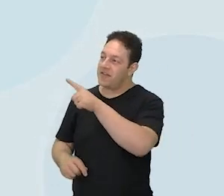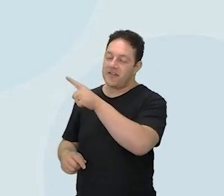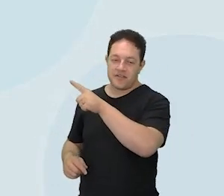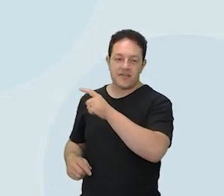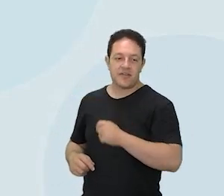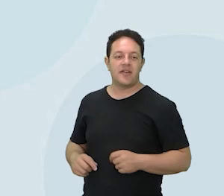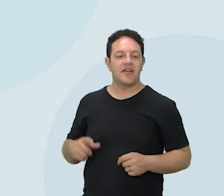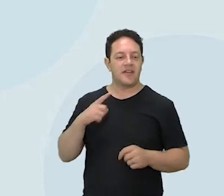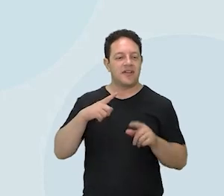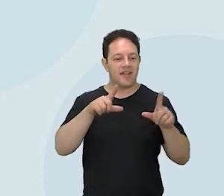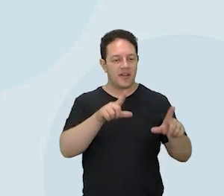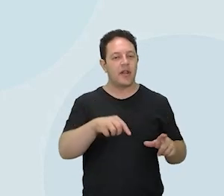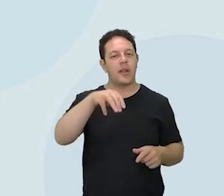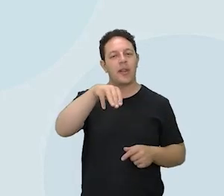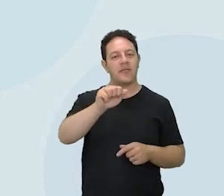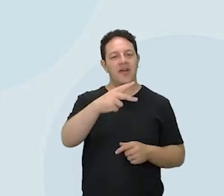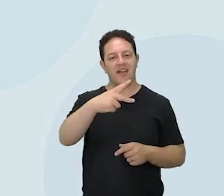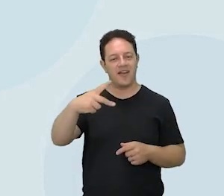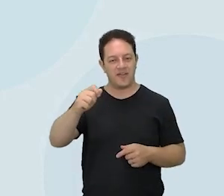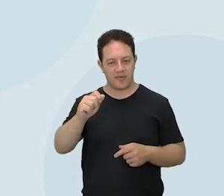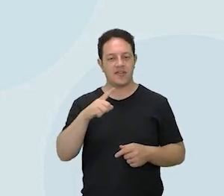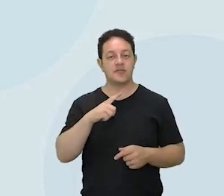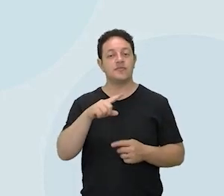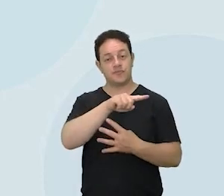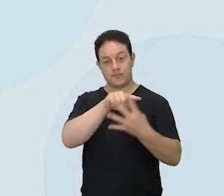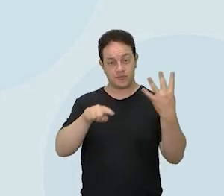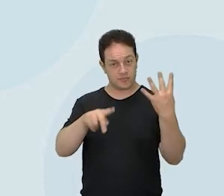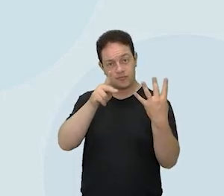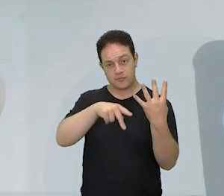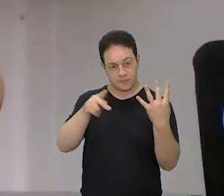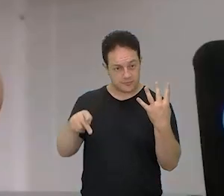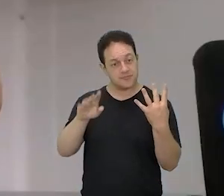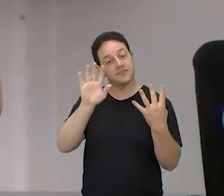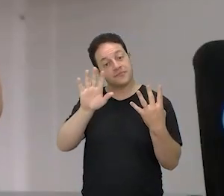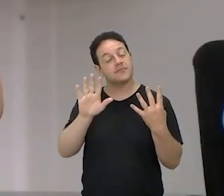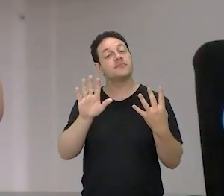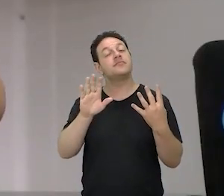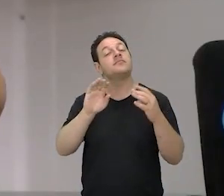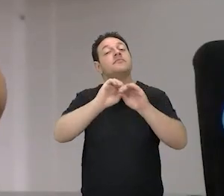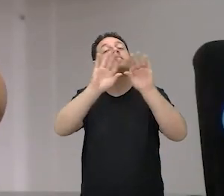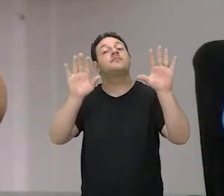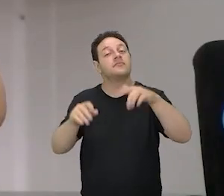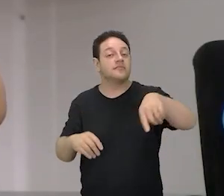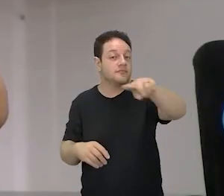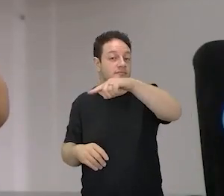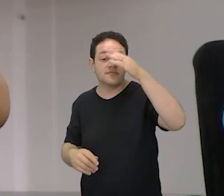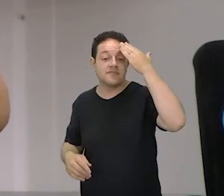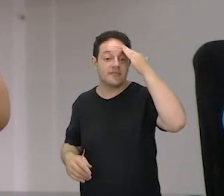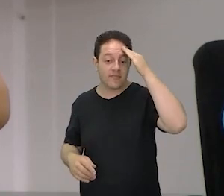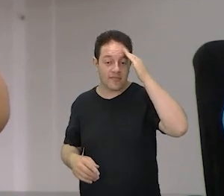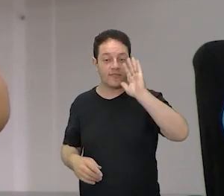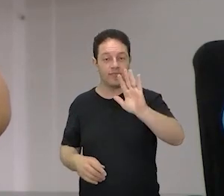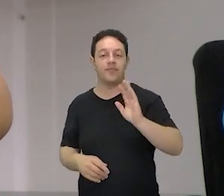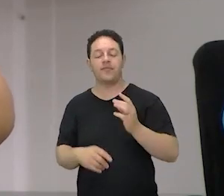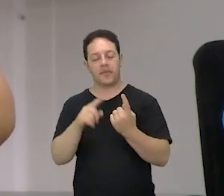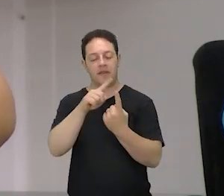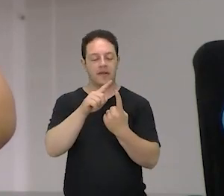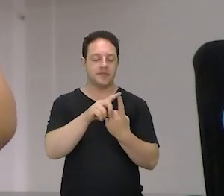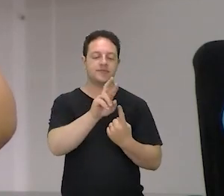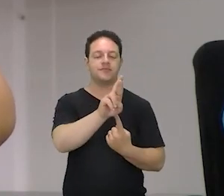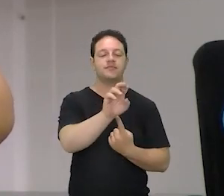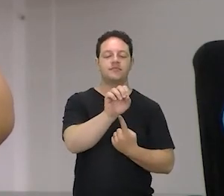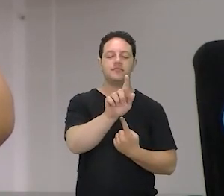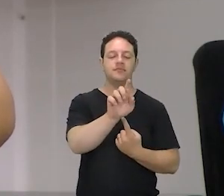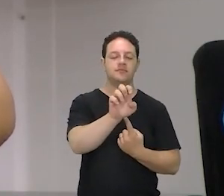que o professor desenvolveu, os 4 professores. Só que eu quero deixar claro que o professor Rogério e a professora